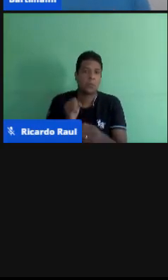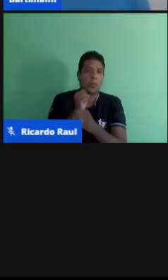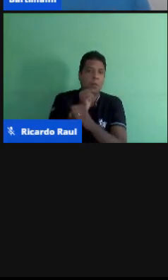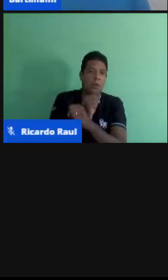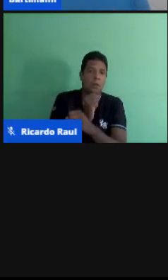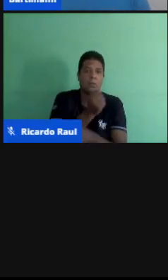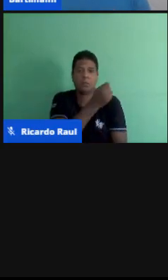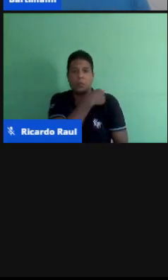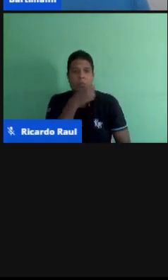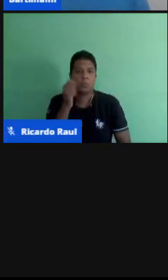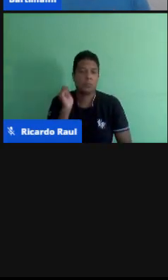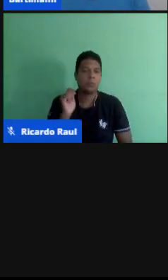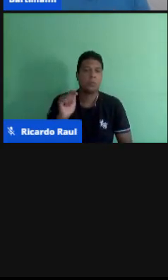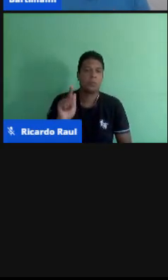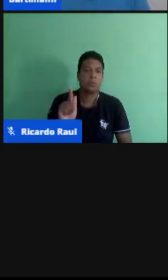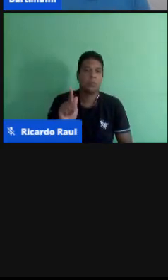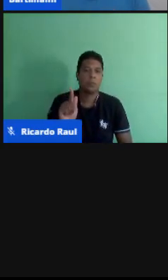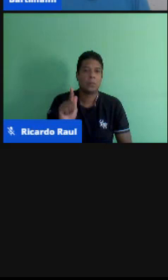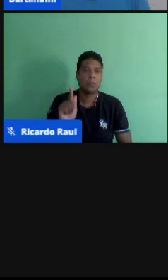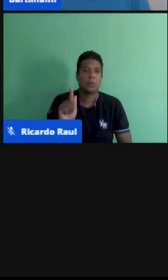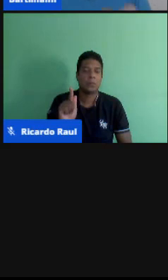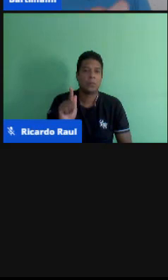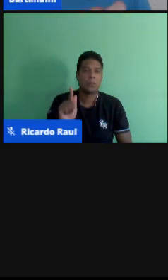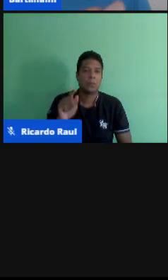com um